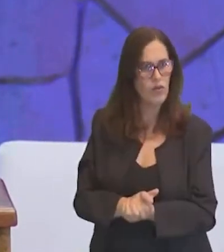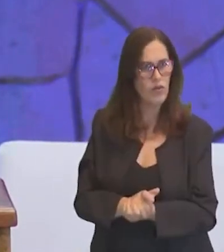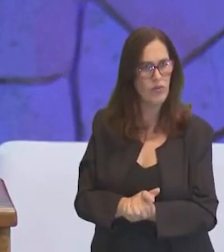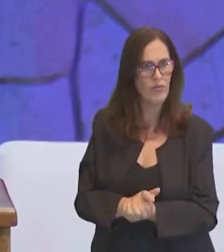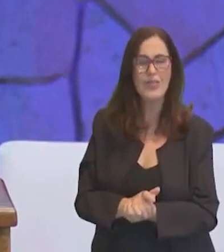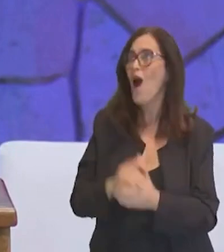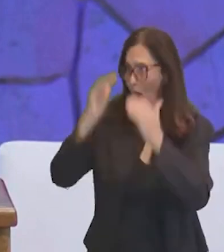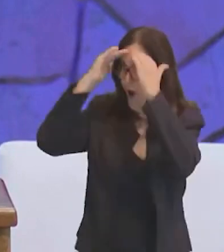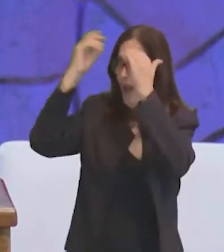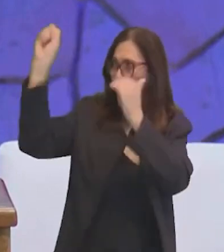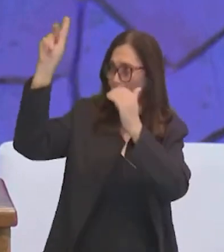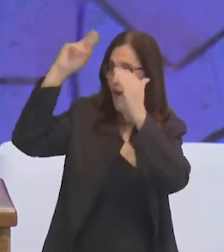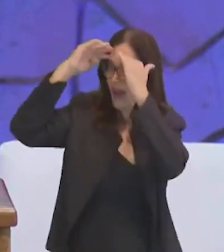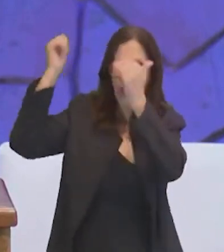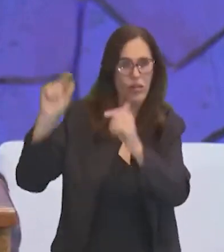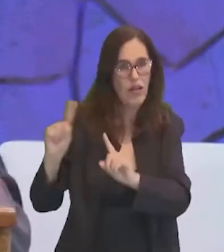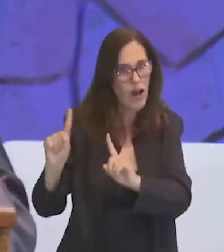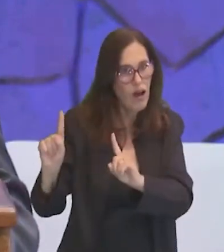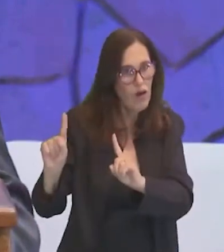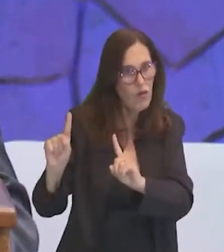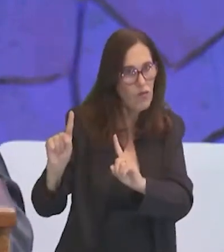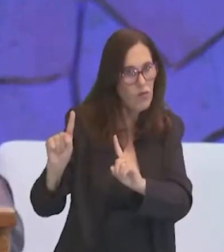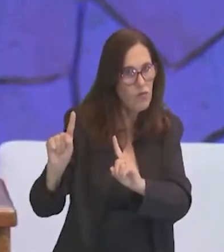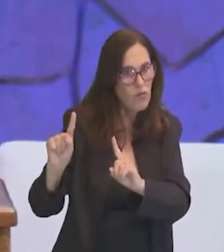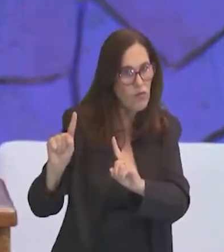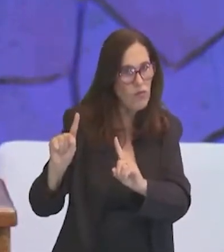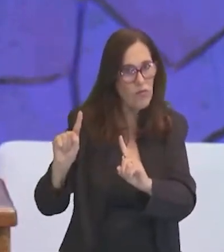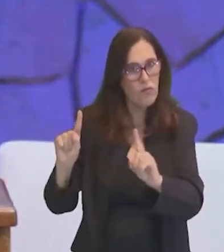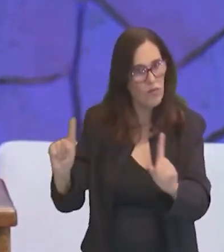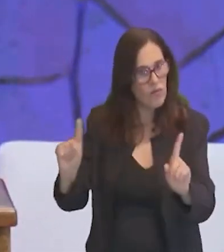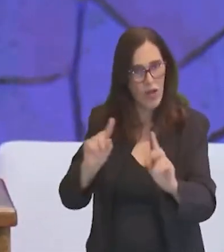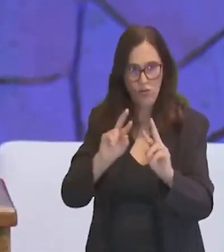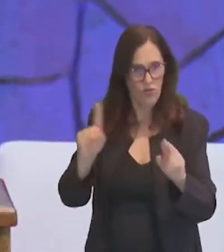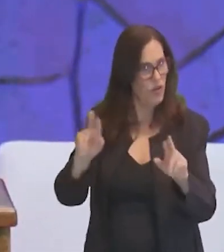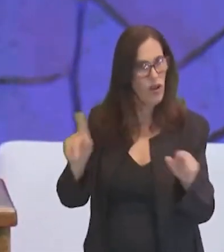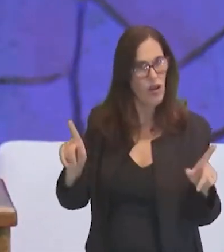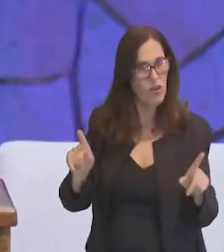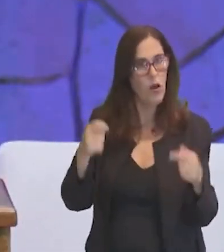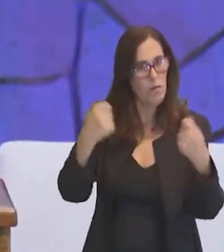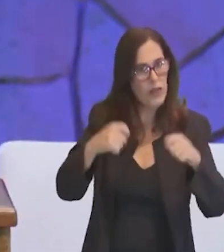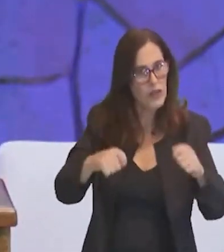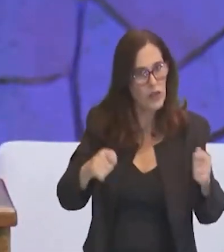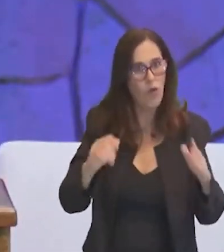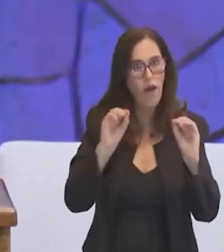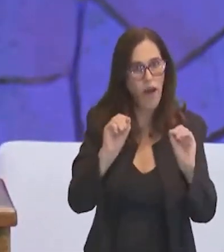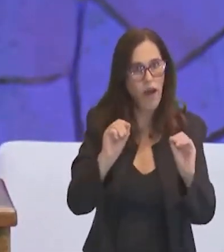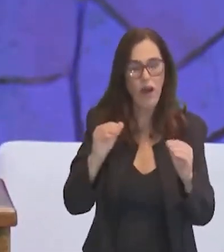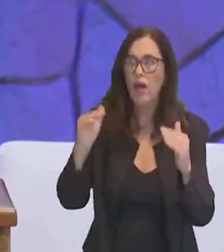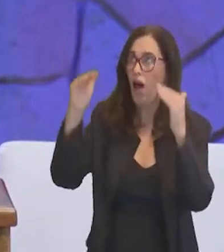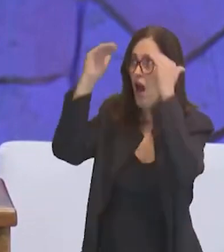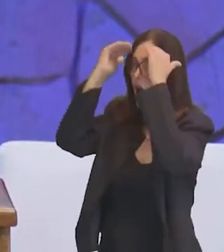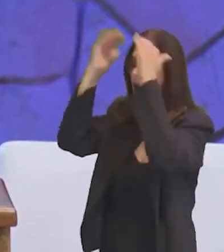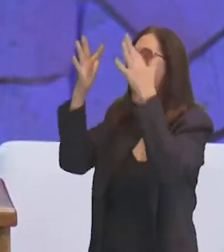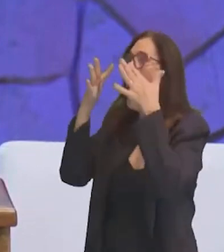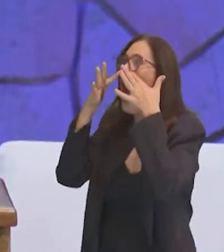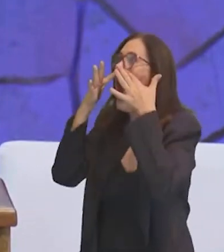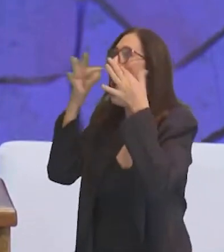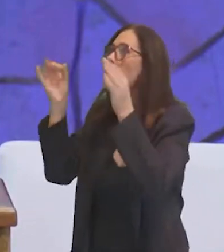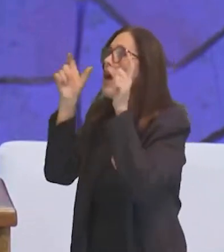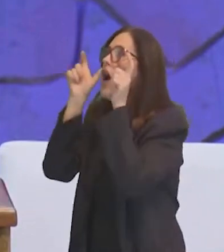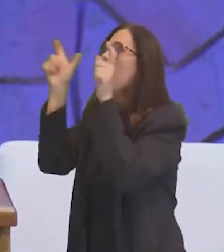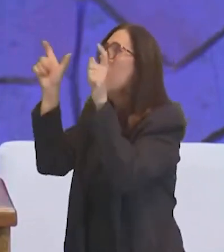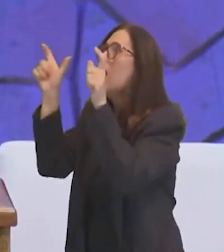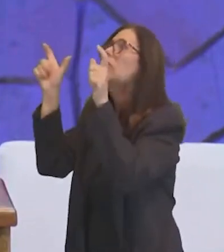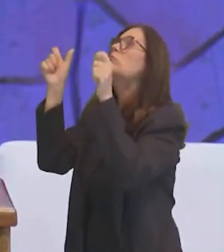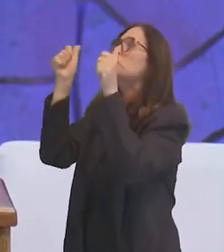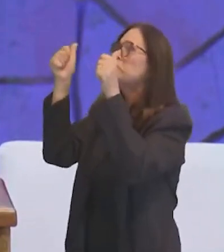Imagino que a Bíblia funciona muito bem na vida do cristão como uma ferramenta de